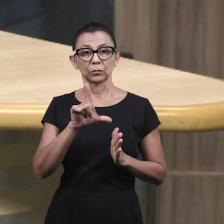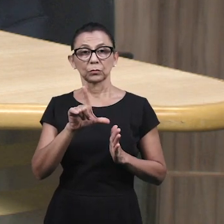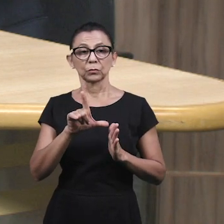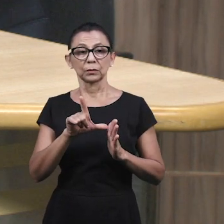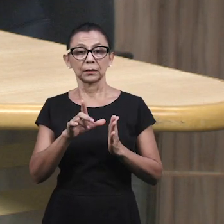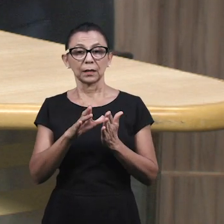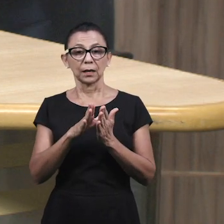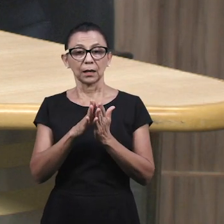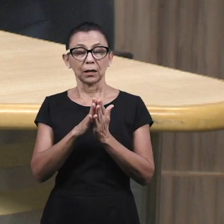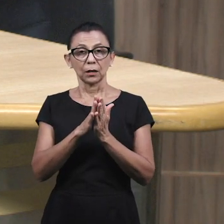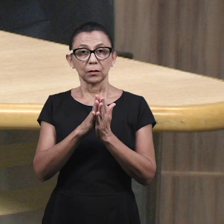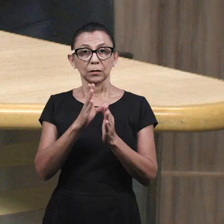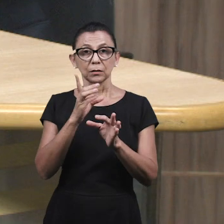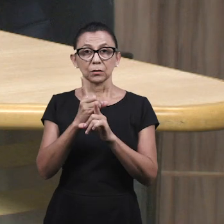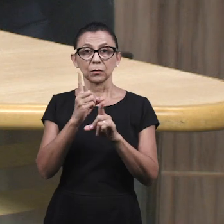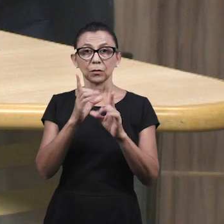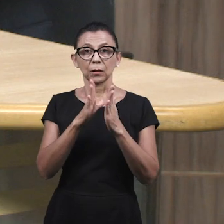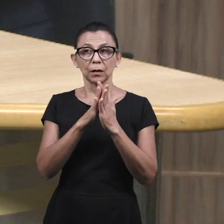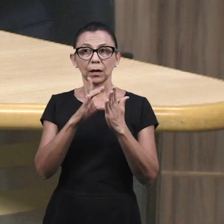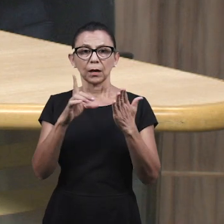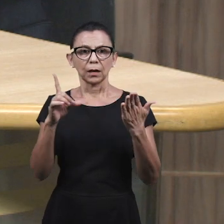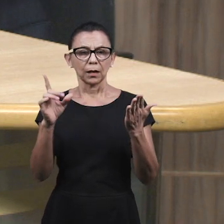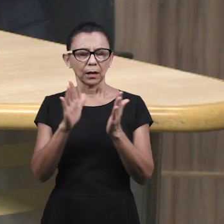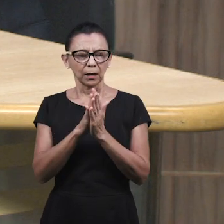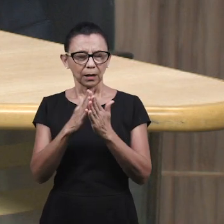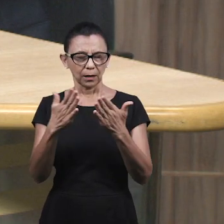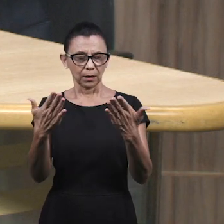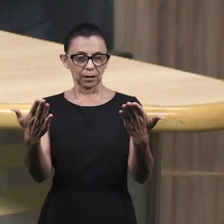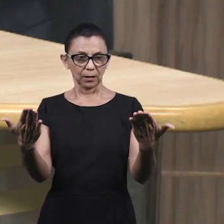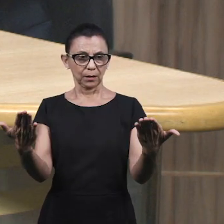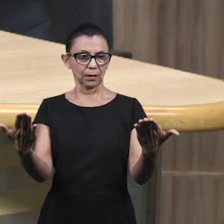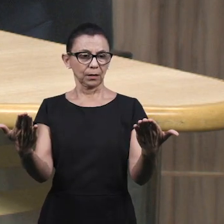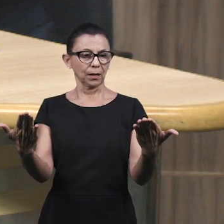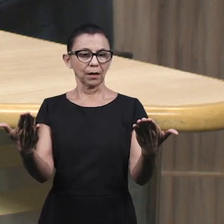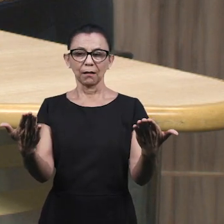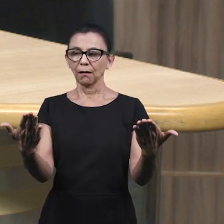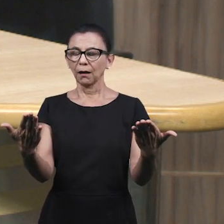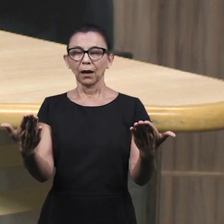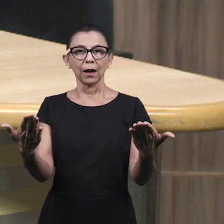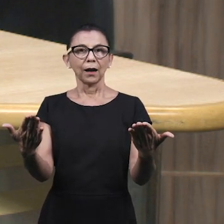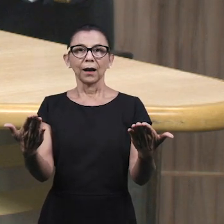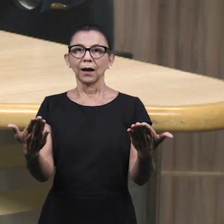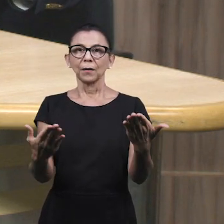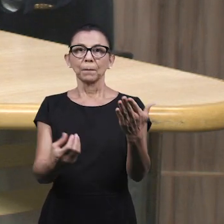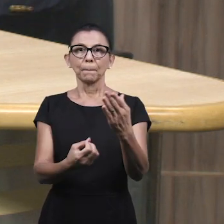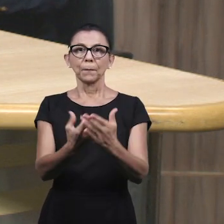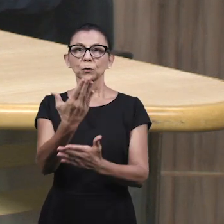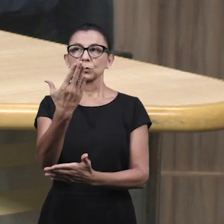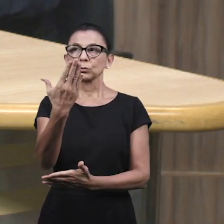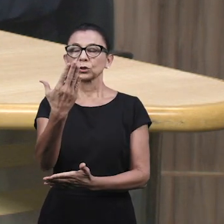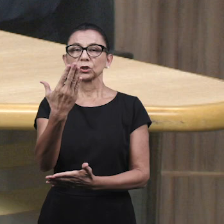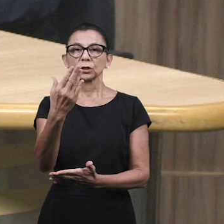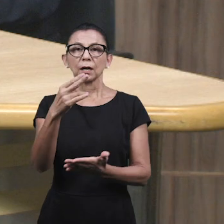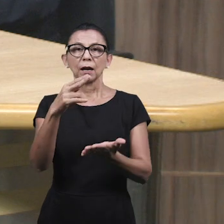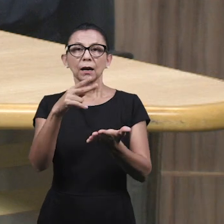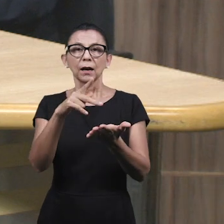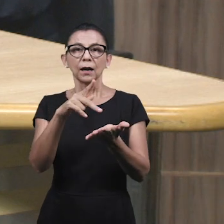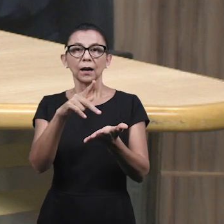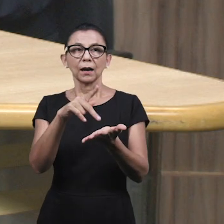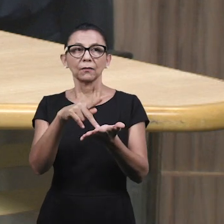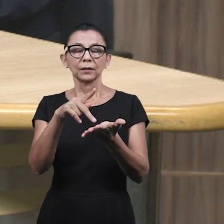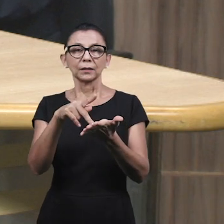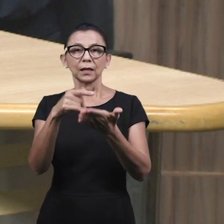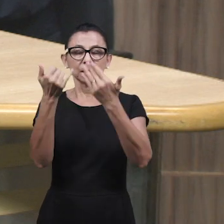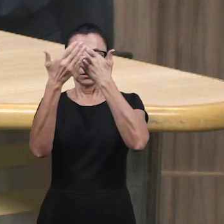a Bíblia, então essa verdade aparece, ela se descortina. Para